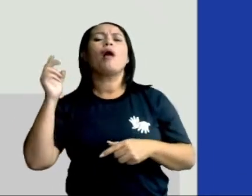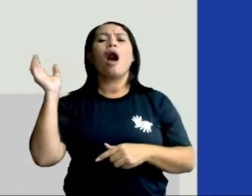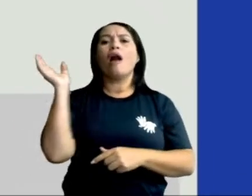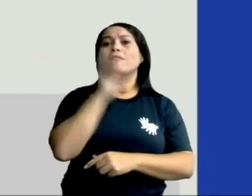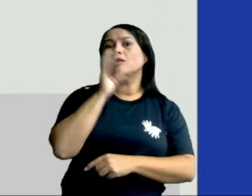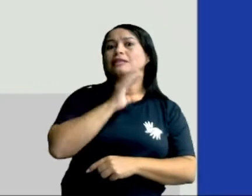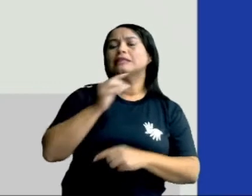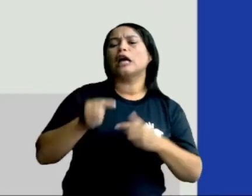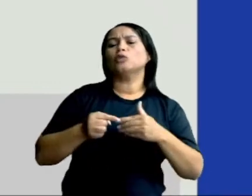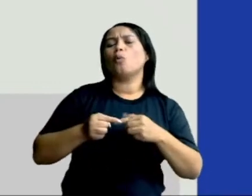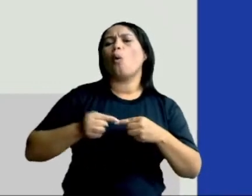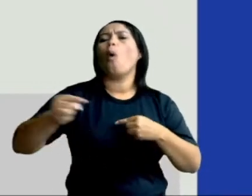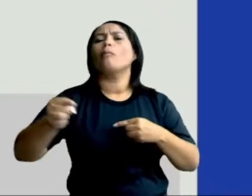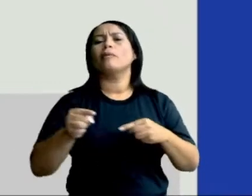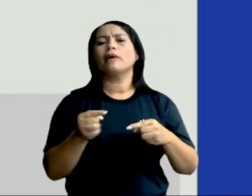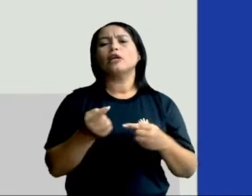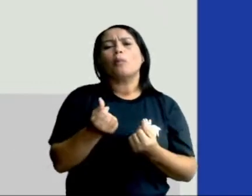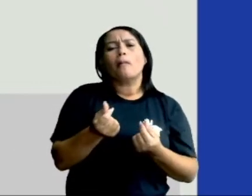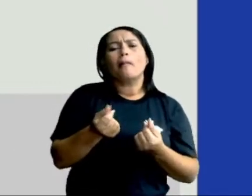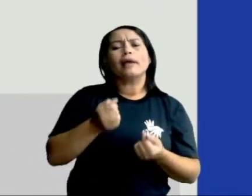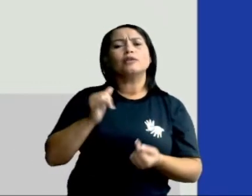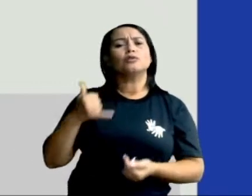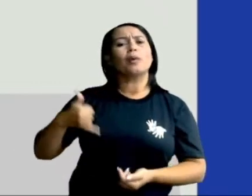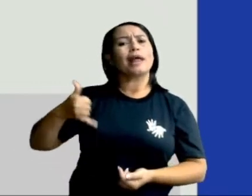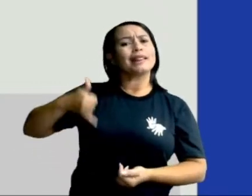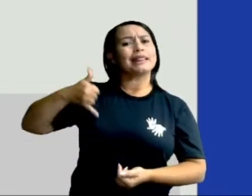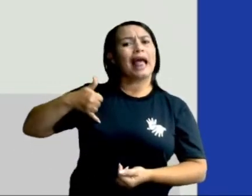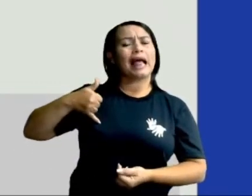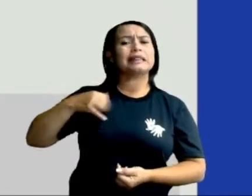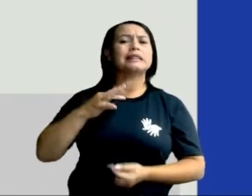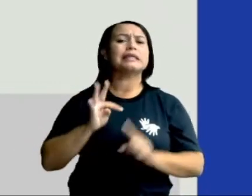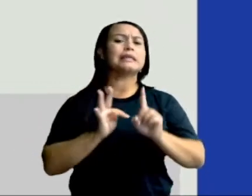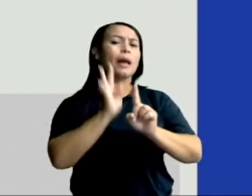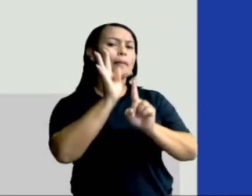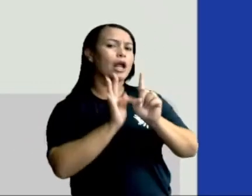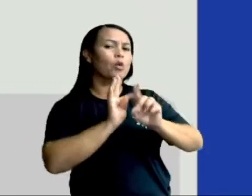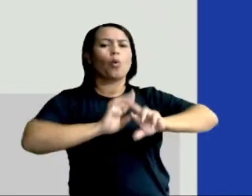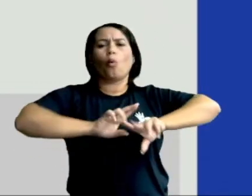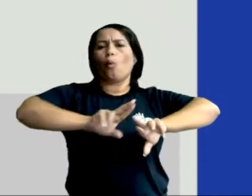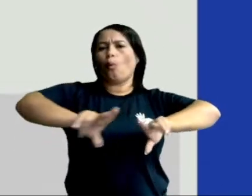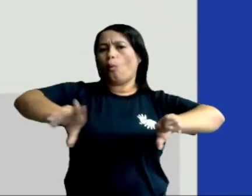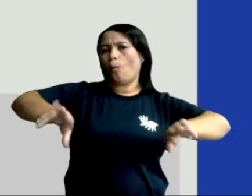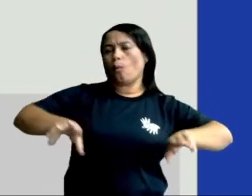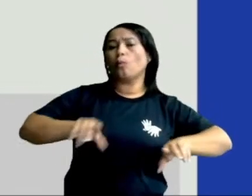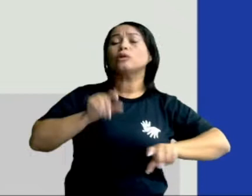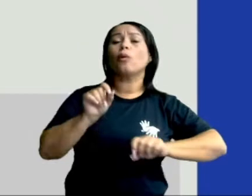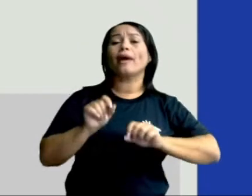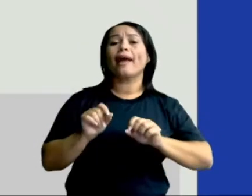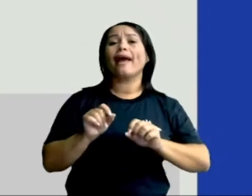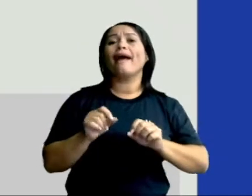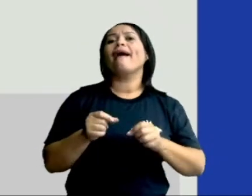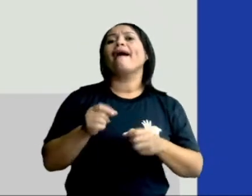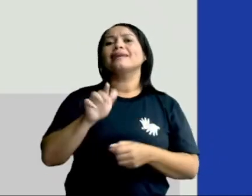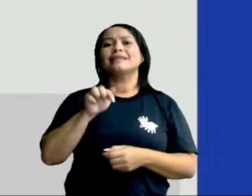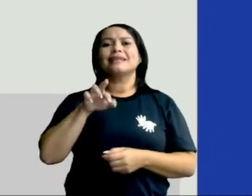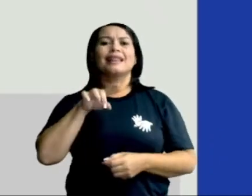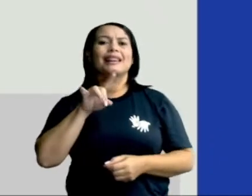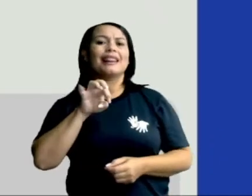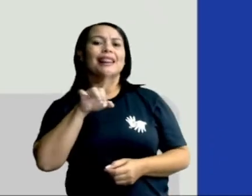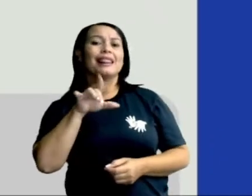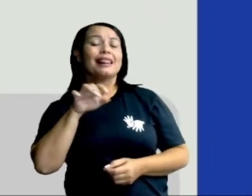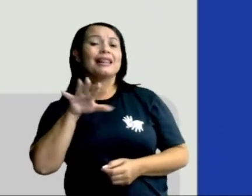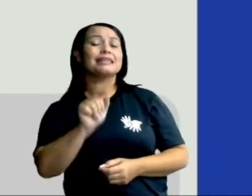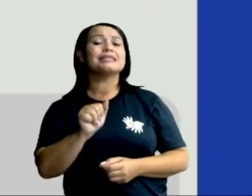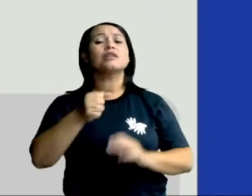velocidade, comprimento, preço, idade, temperatura, entre outros. As grandezas são classificadas